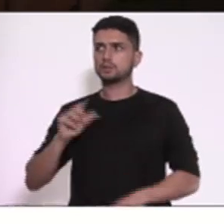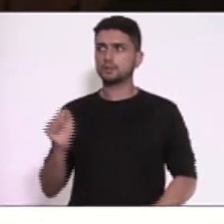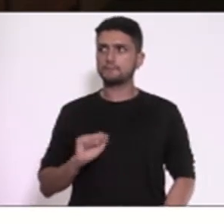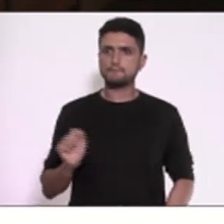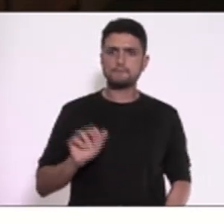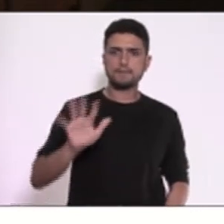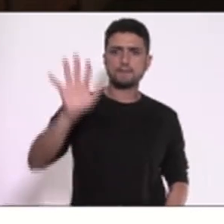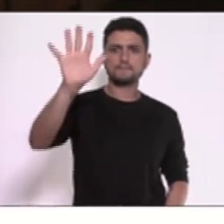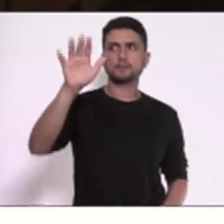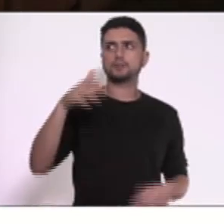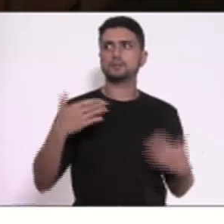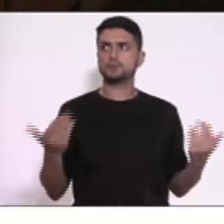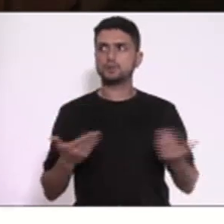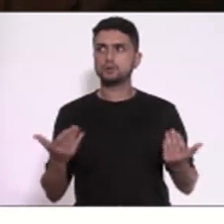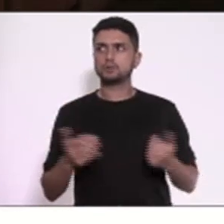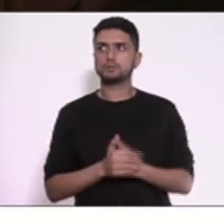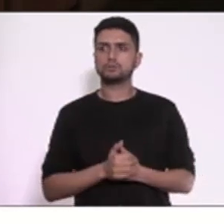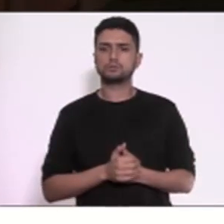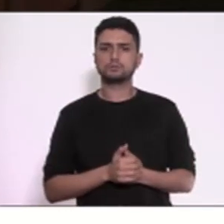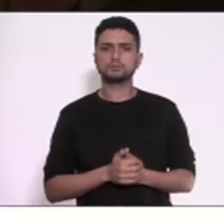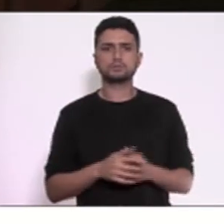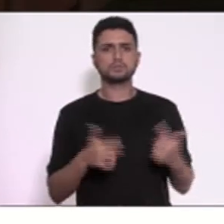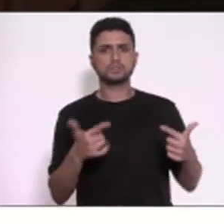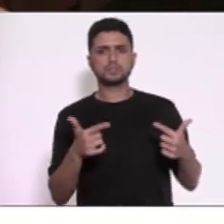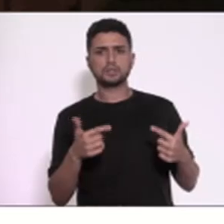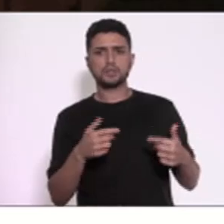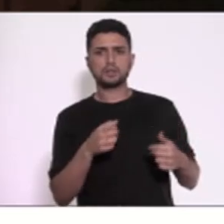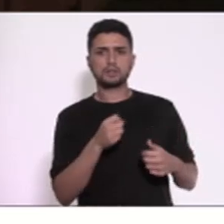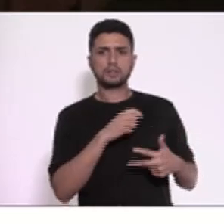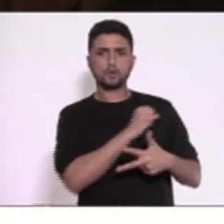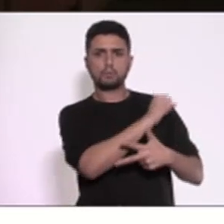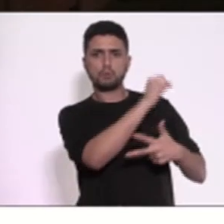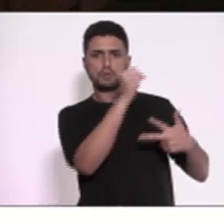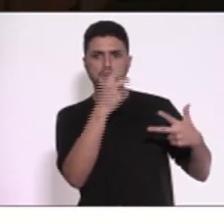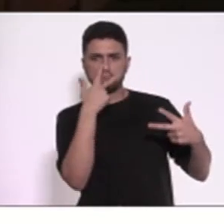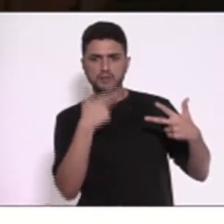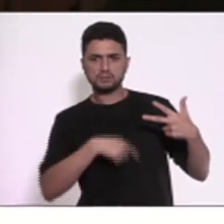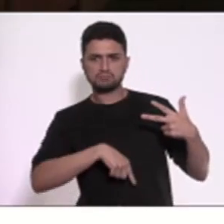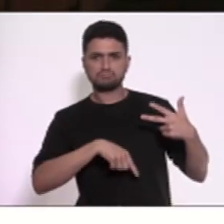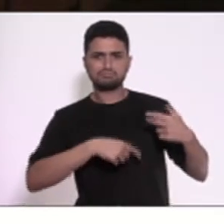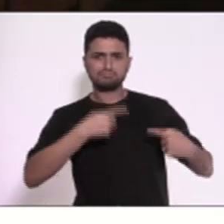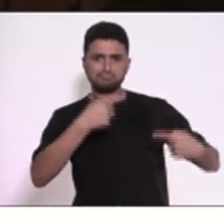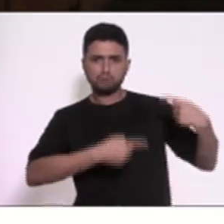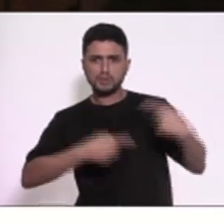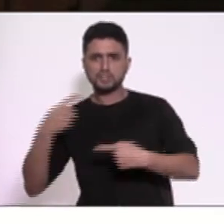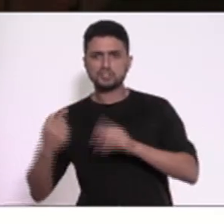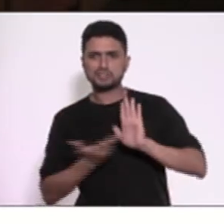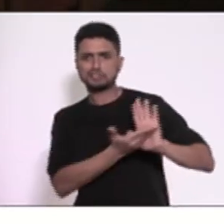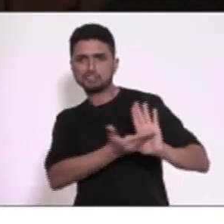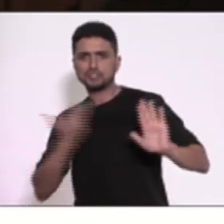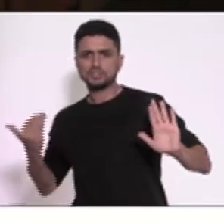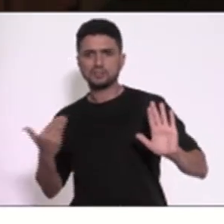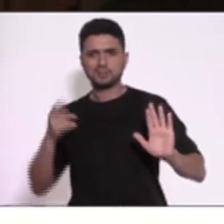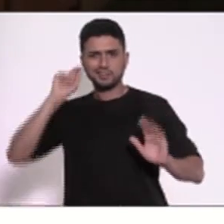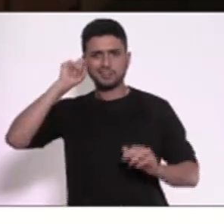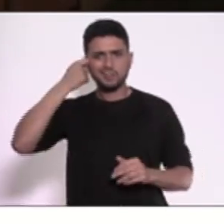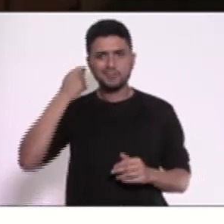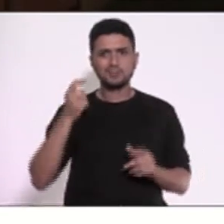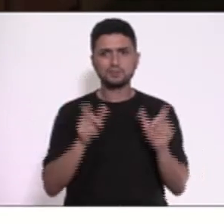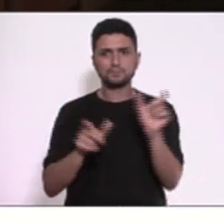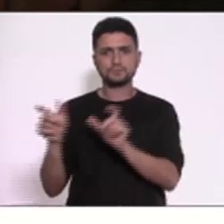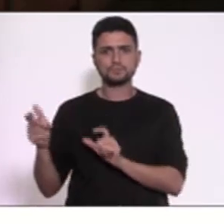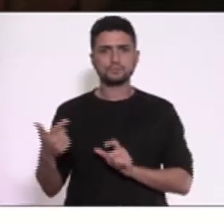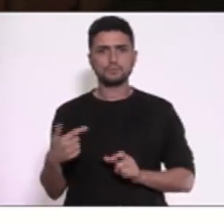favela, que foram tolhidos do poder público. É só a gente pensar que, por exemplo, até a década de 90,